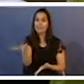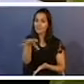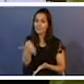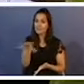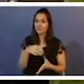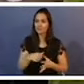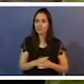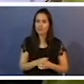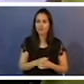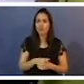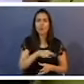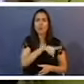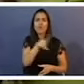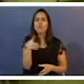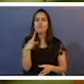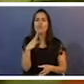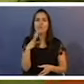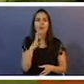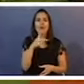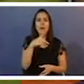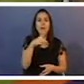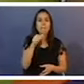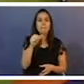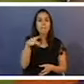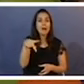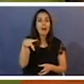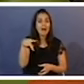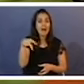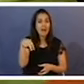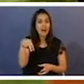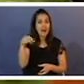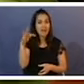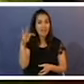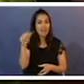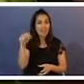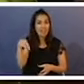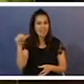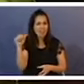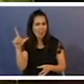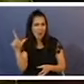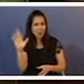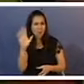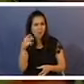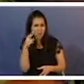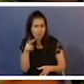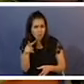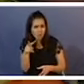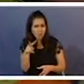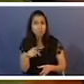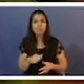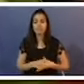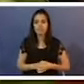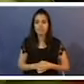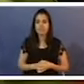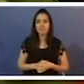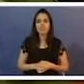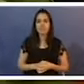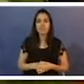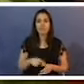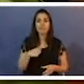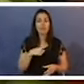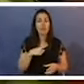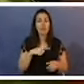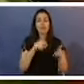o que você conhece sobre o pantanal já ouviram falar sobre isso olha só aqui em cima nós temos